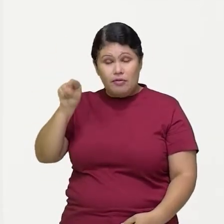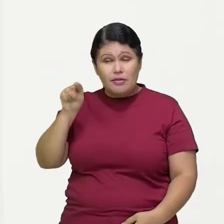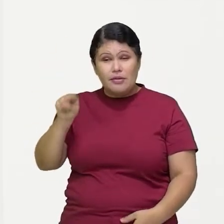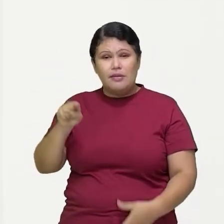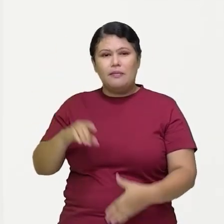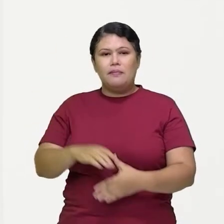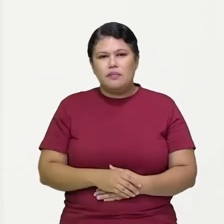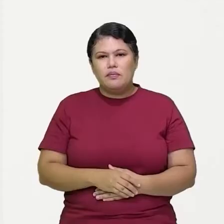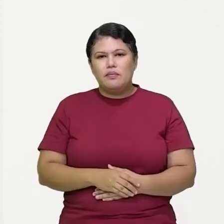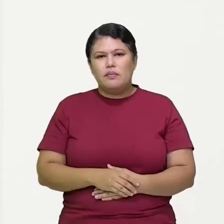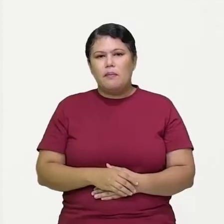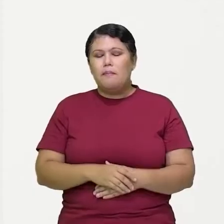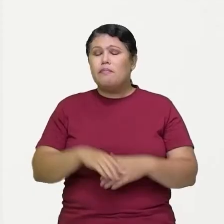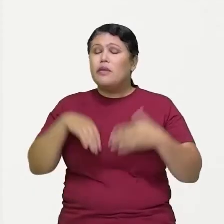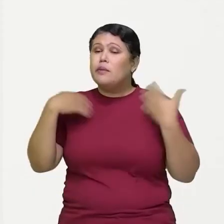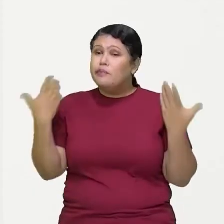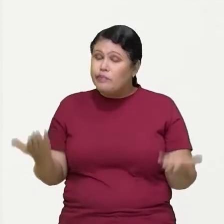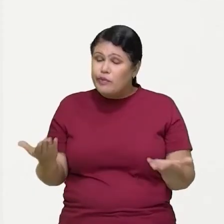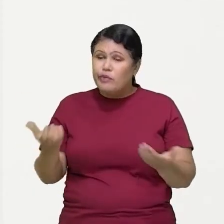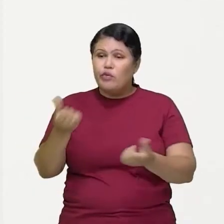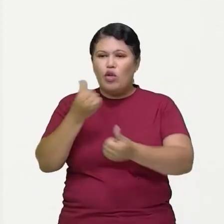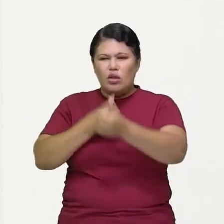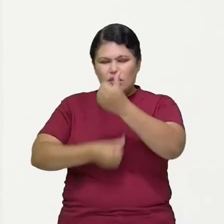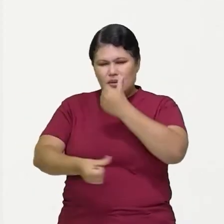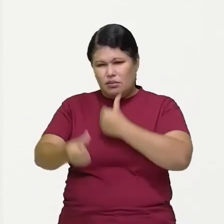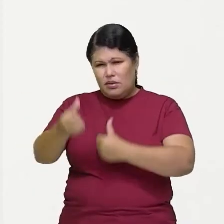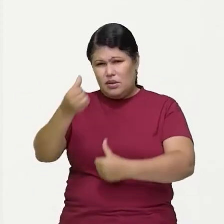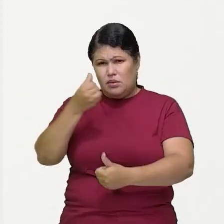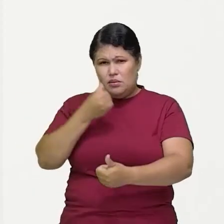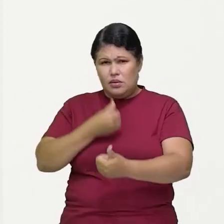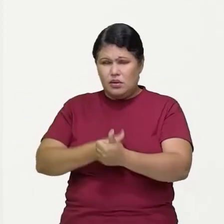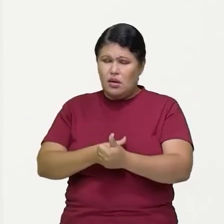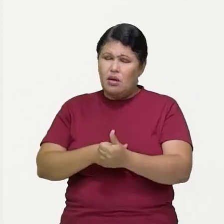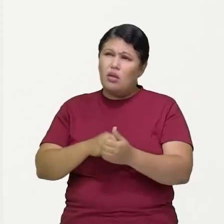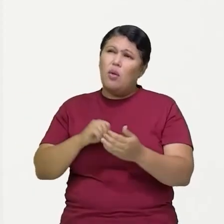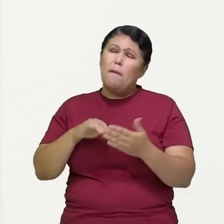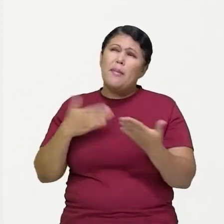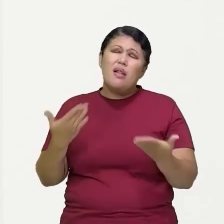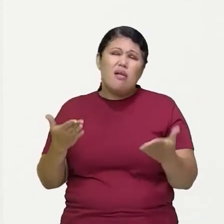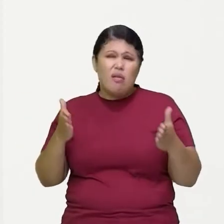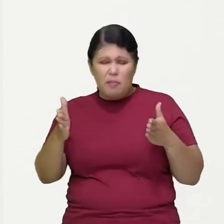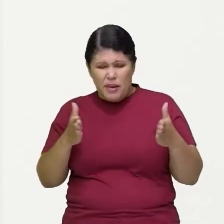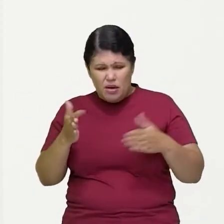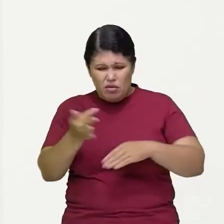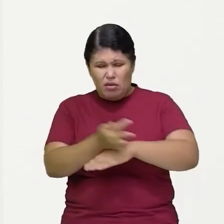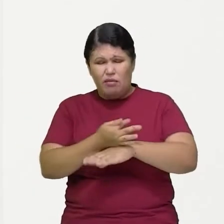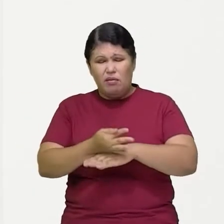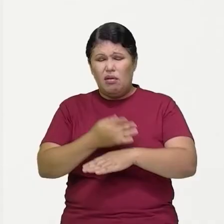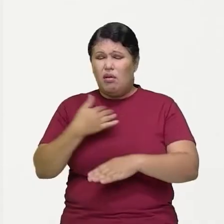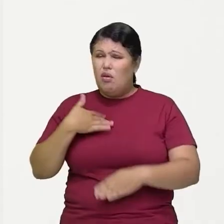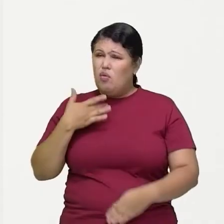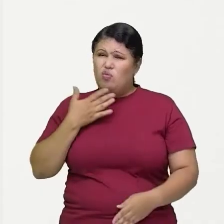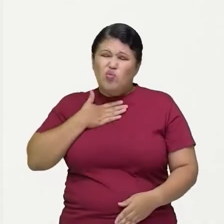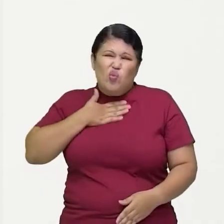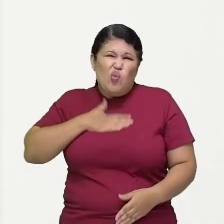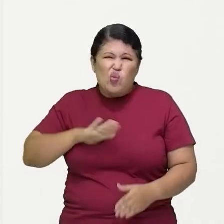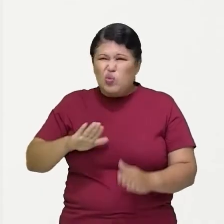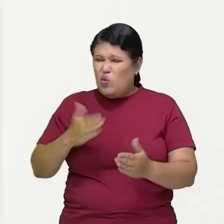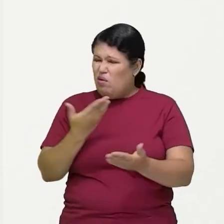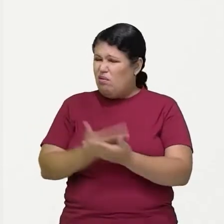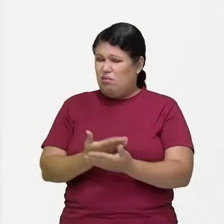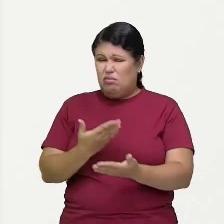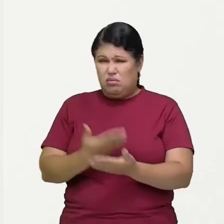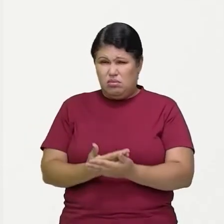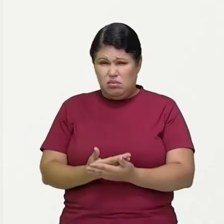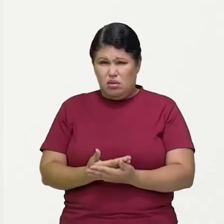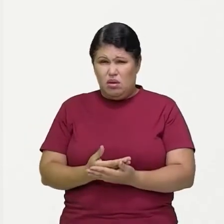você. Pois bem, até o semestre passado, ou melhor, até as férias, eu detestava ir à escola.